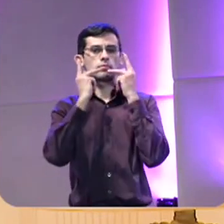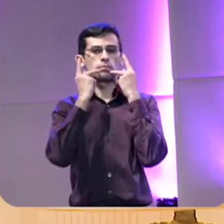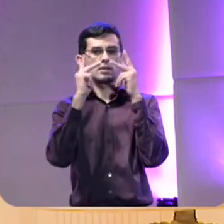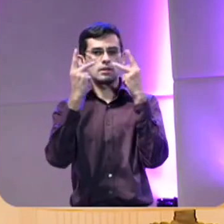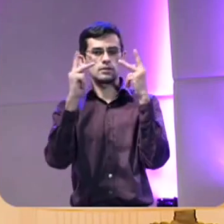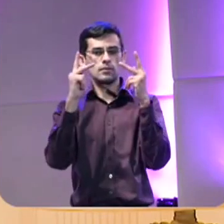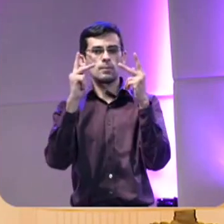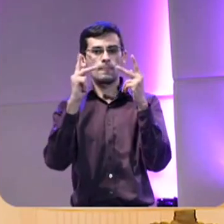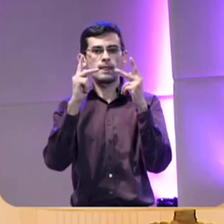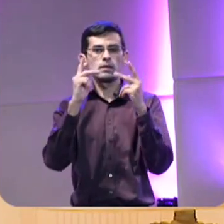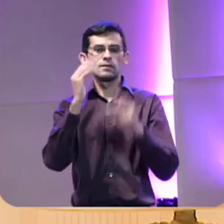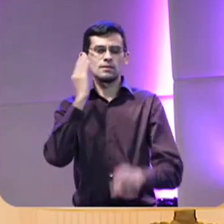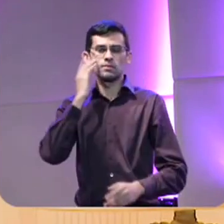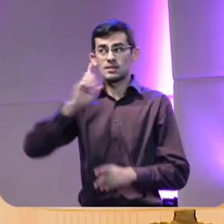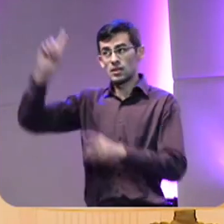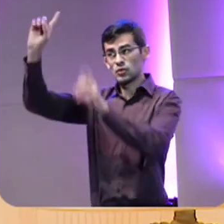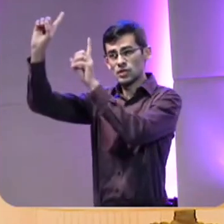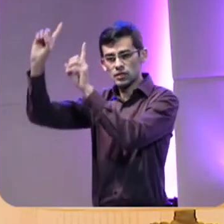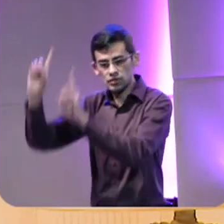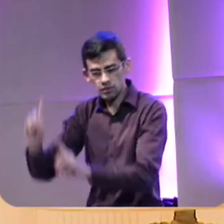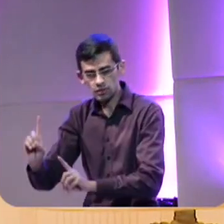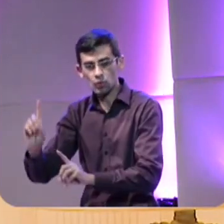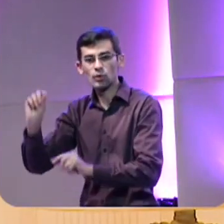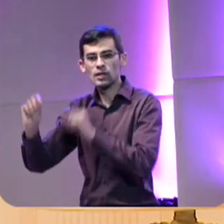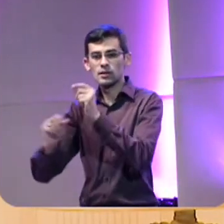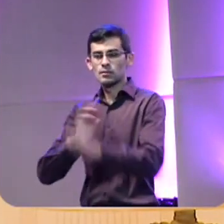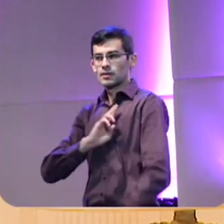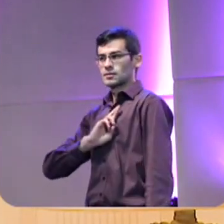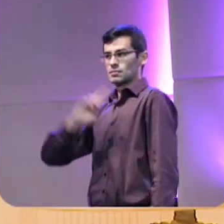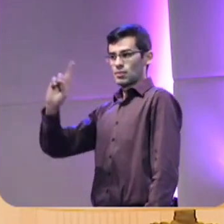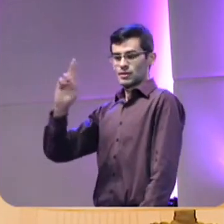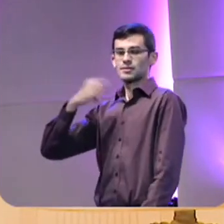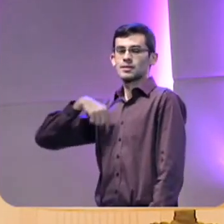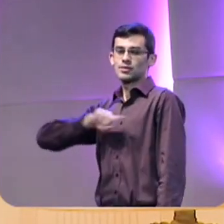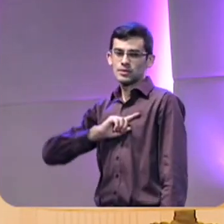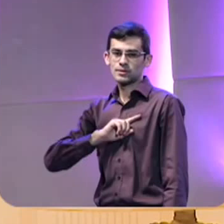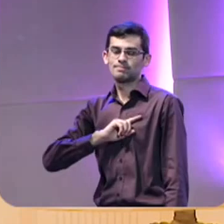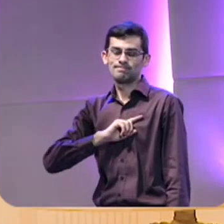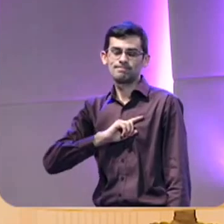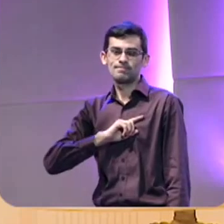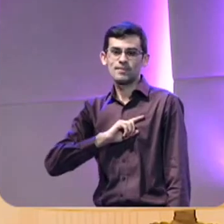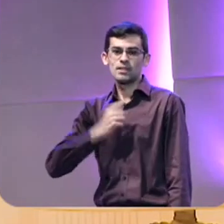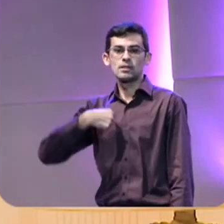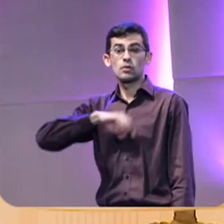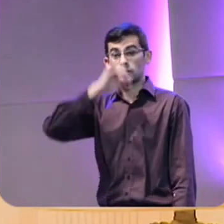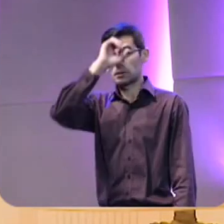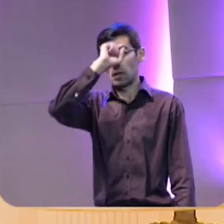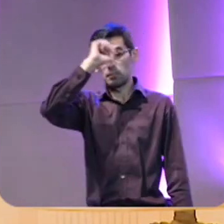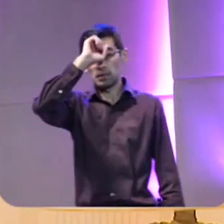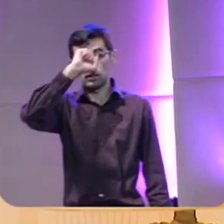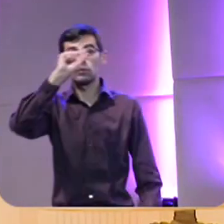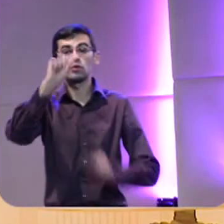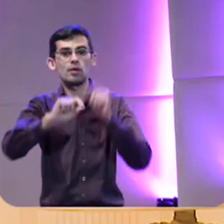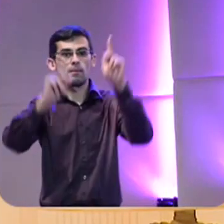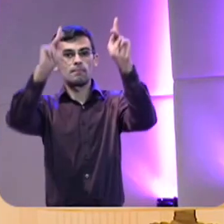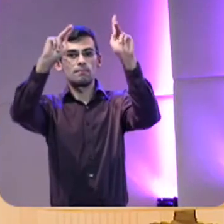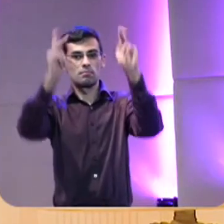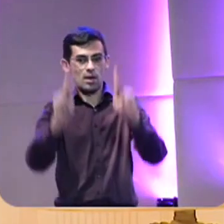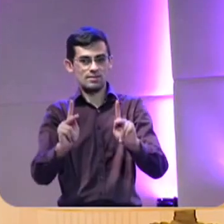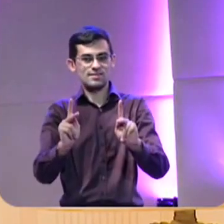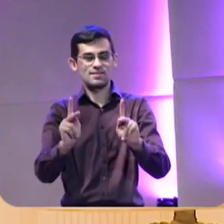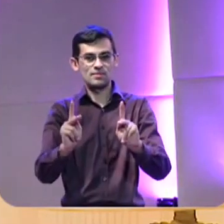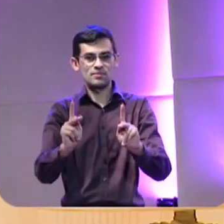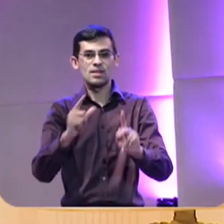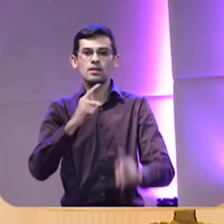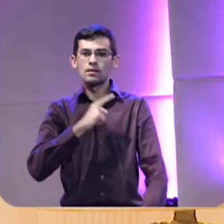mensagem. Eu acho que o Senhor é digno de uma resposta do nosso coração. E a gente aprendeu sobre paz.